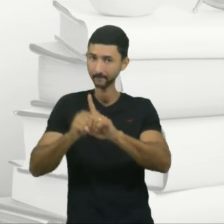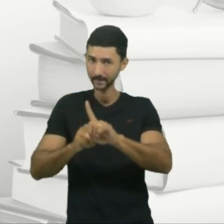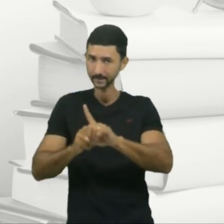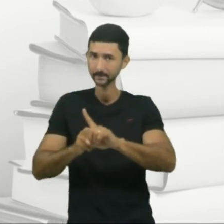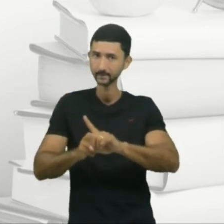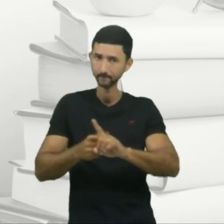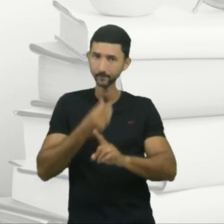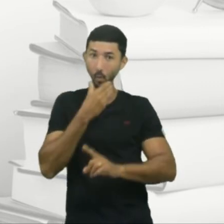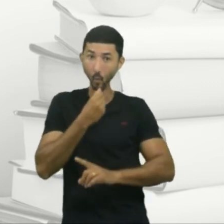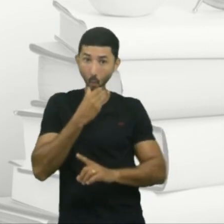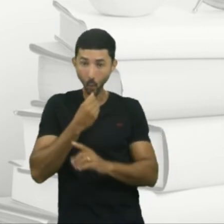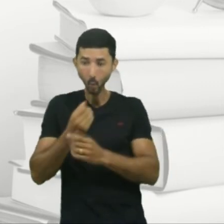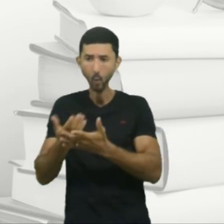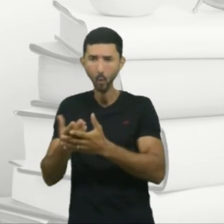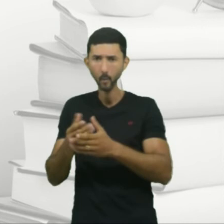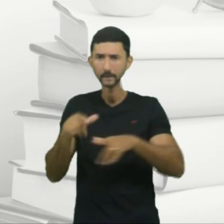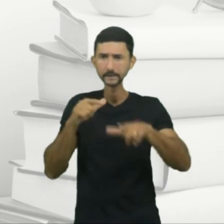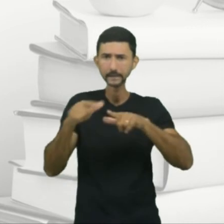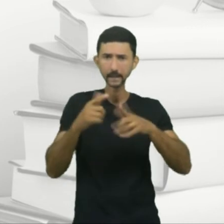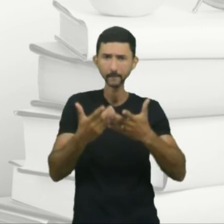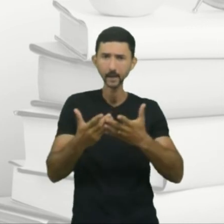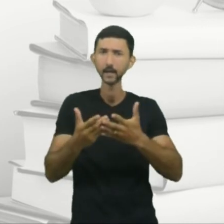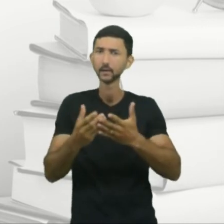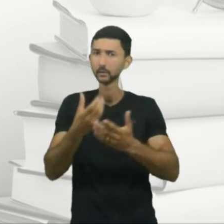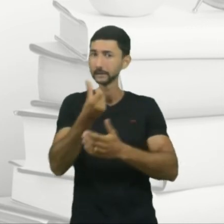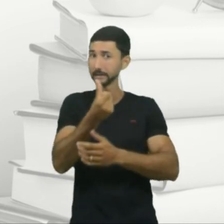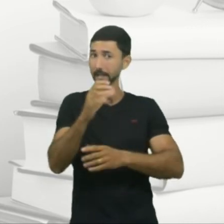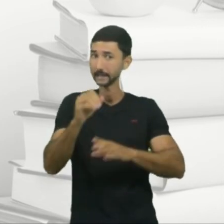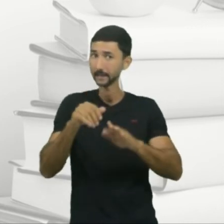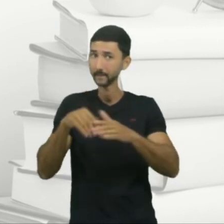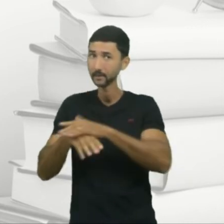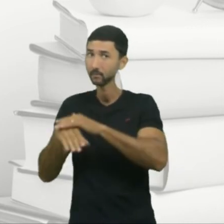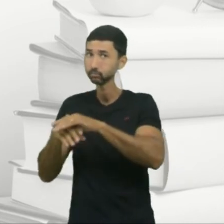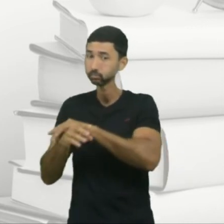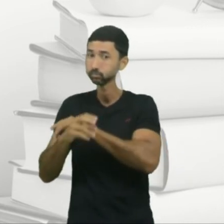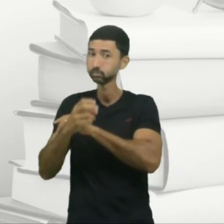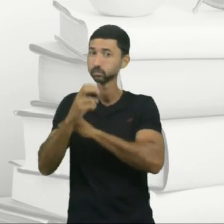durante 60 meses que ele trabalhou no shopping, ele guardou quanto?